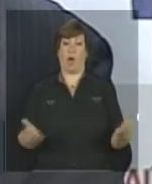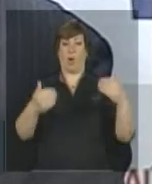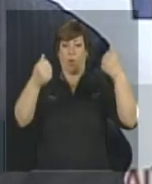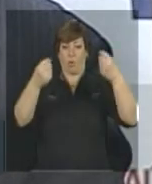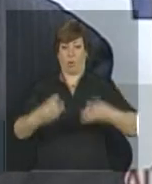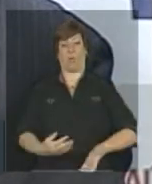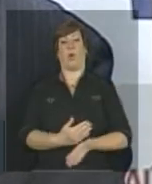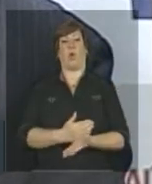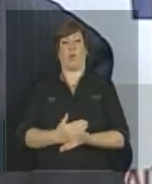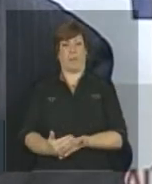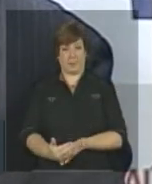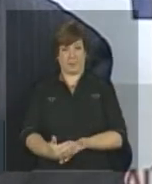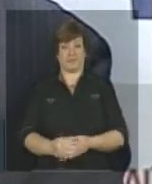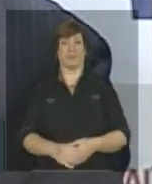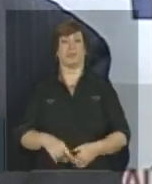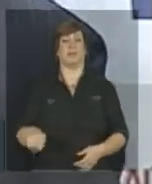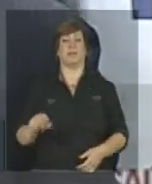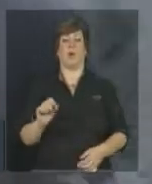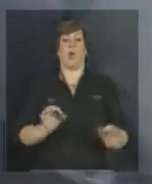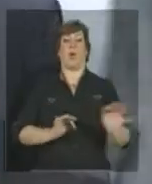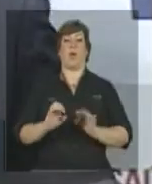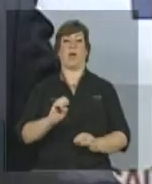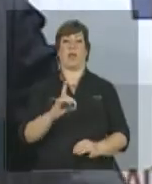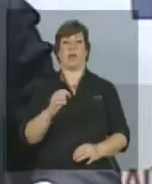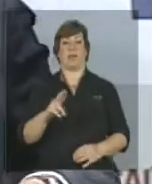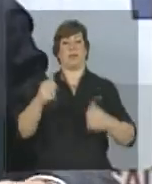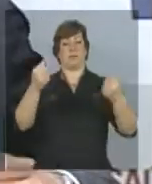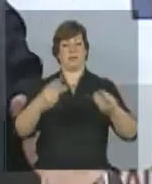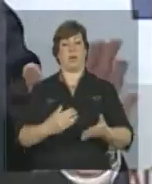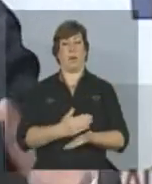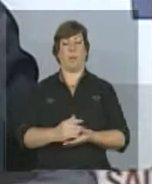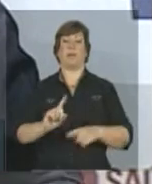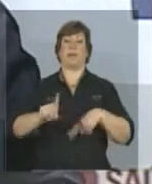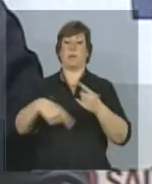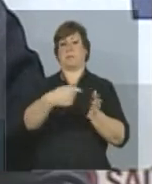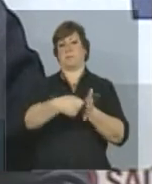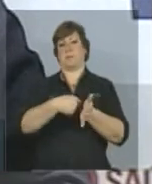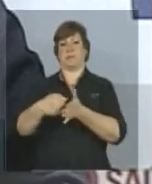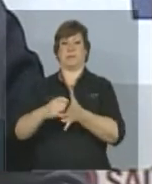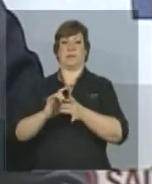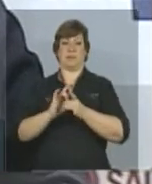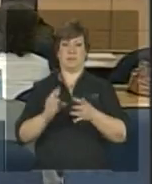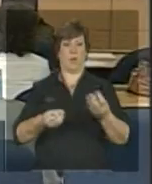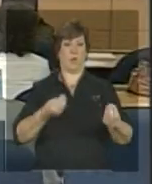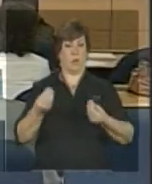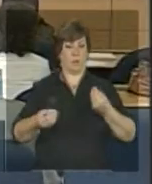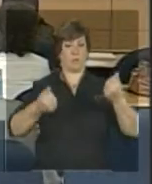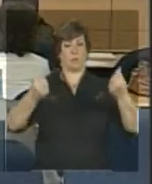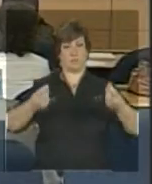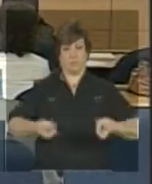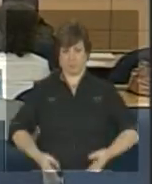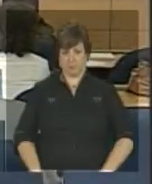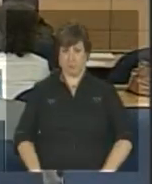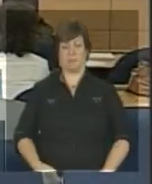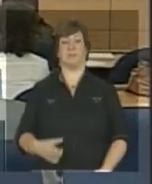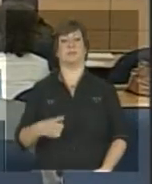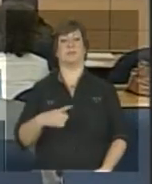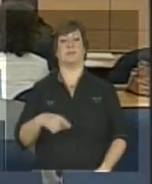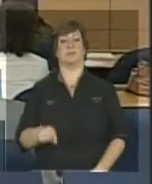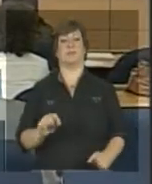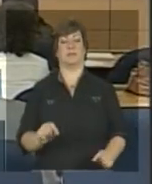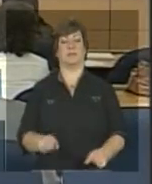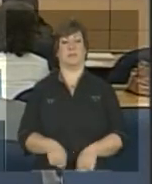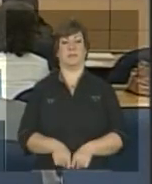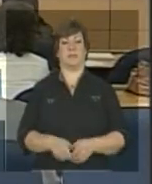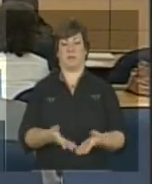pelo coordenador Éder, depois a gente faz comentários e abre para as perguntas, aí nosso pessoal da Ascom organiza